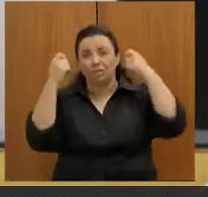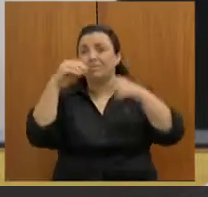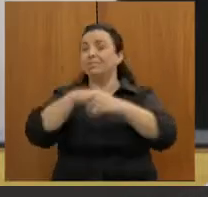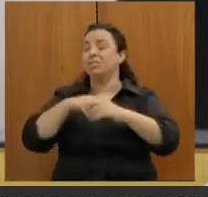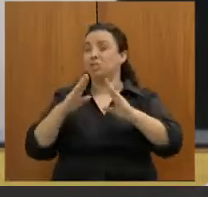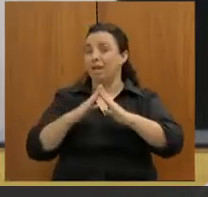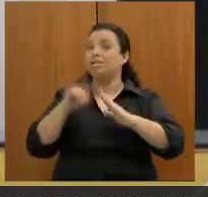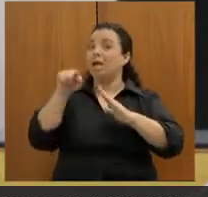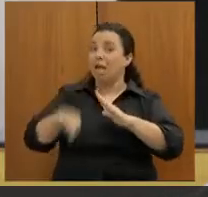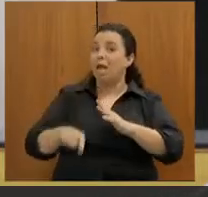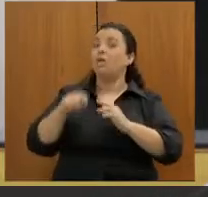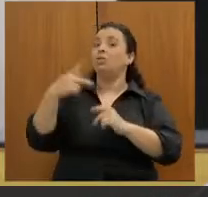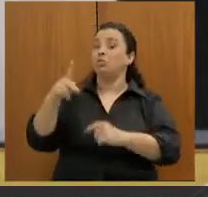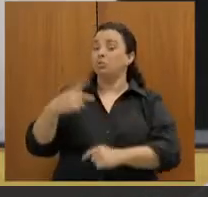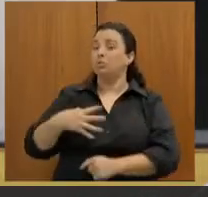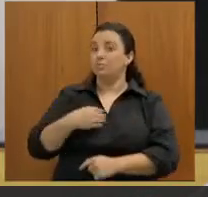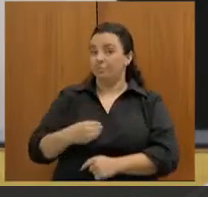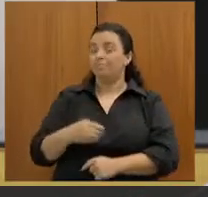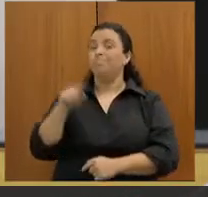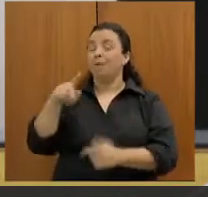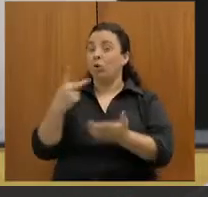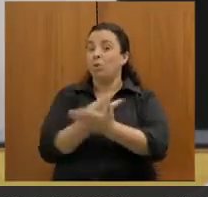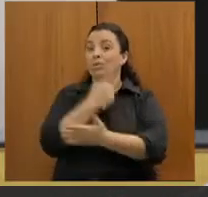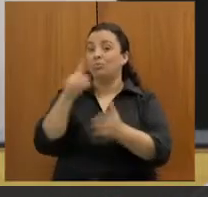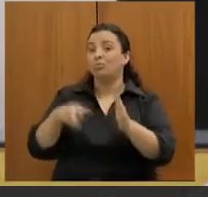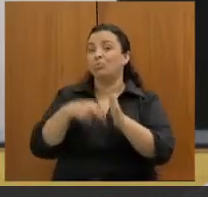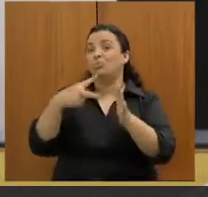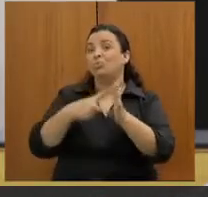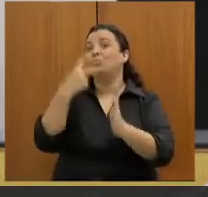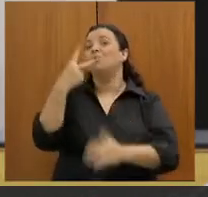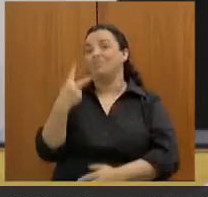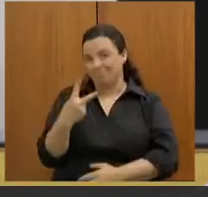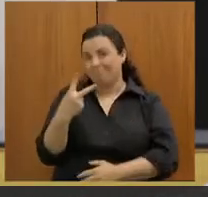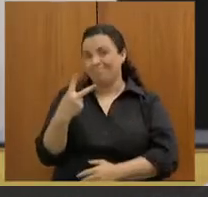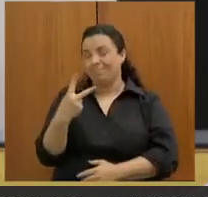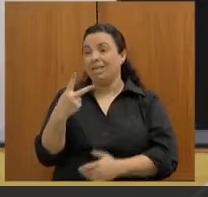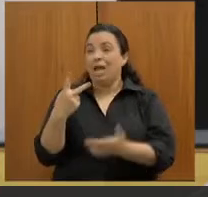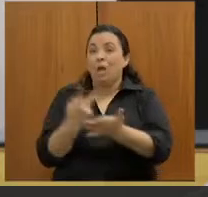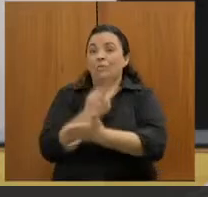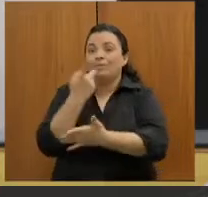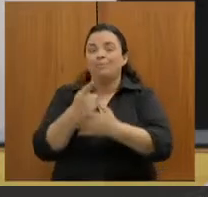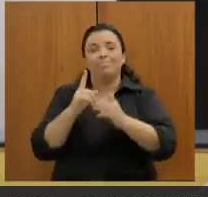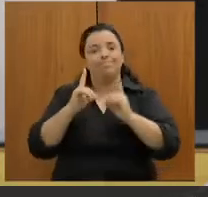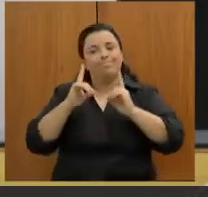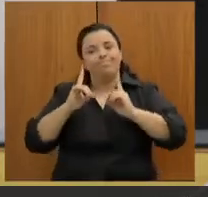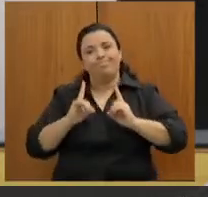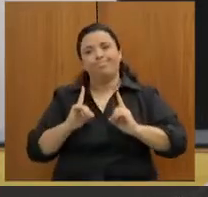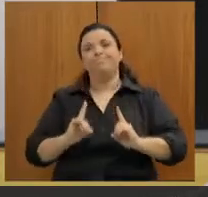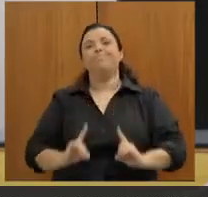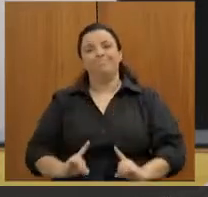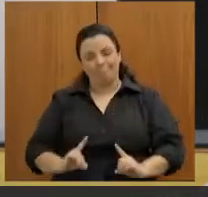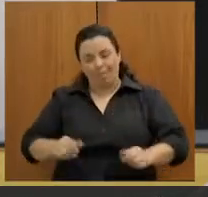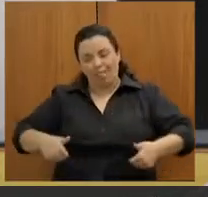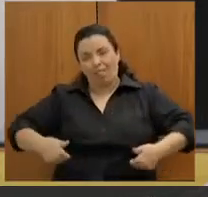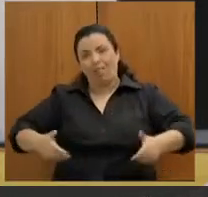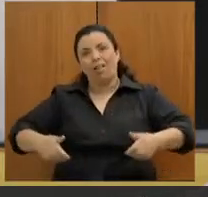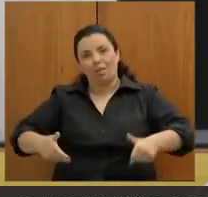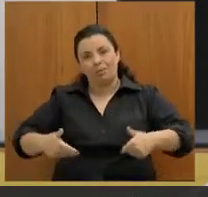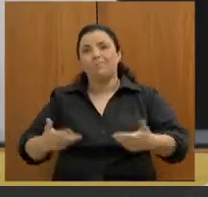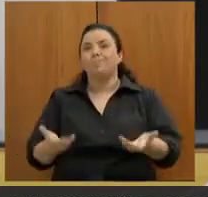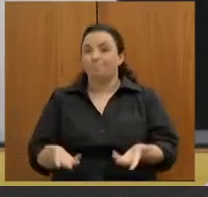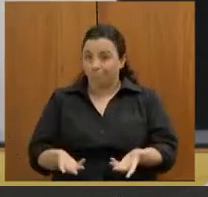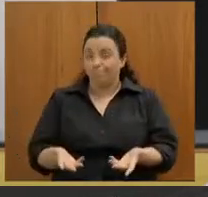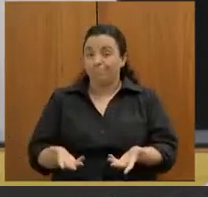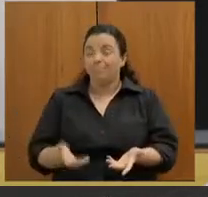tentativa de feminicídio pelo então marido quando ficou paraplégica viveu o ciclo da